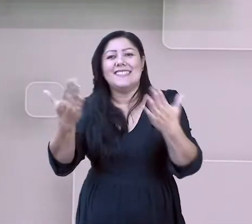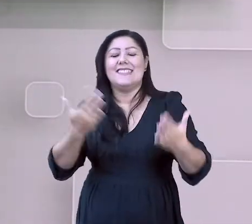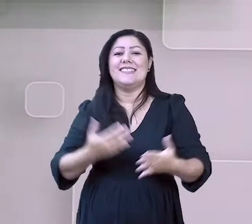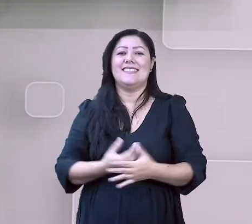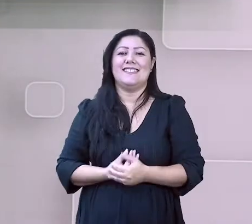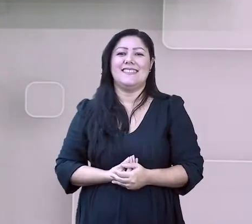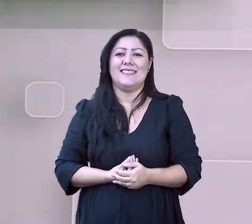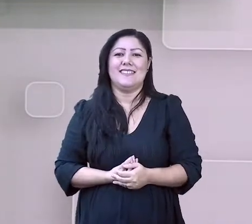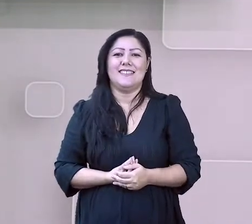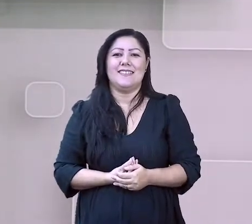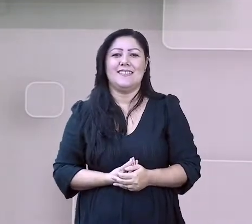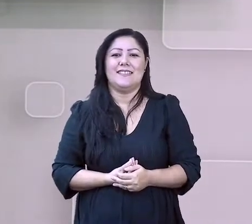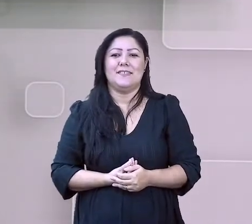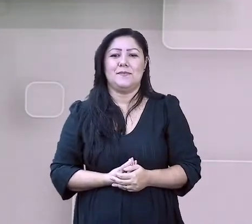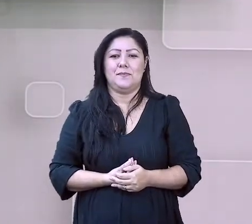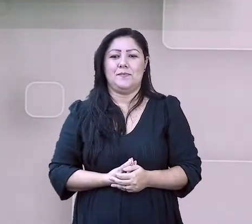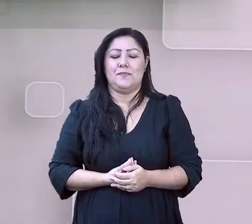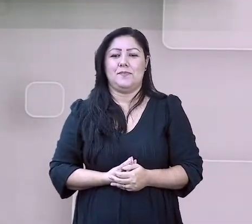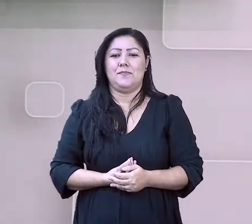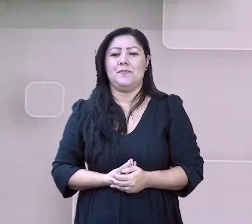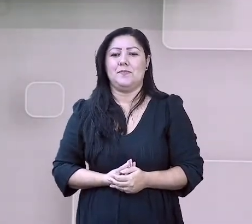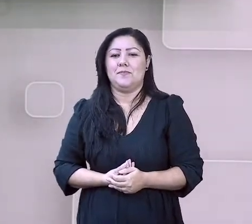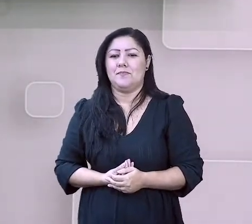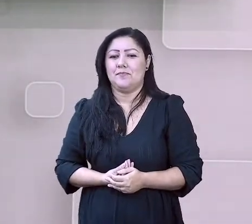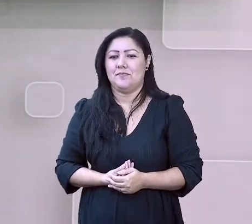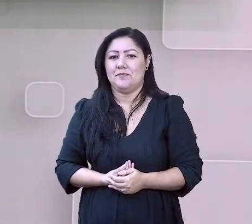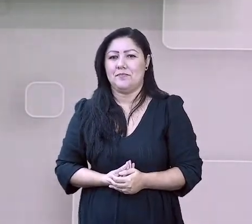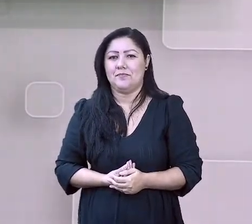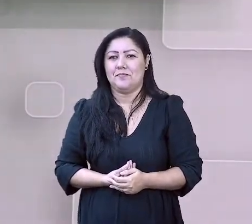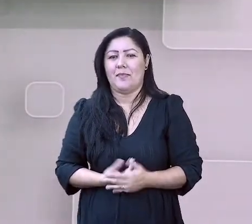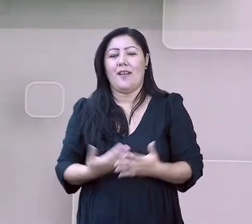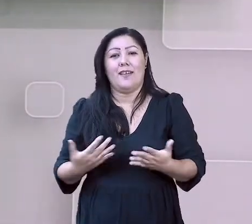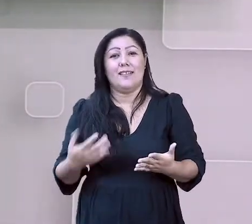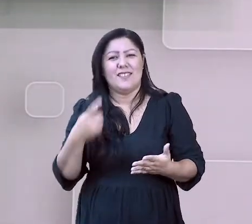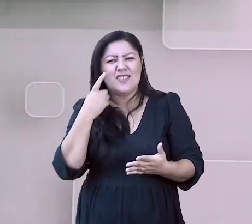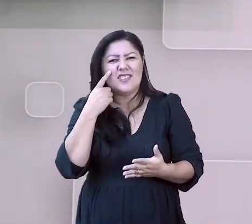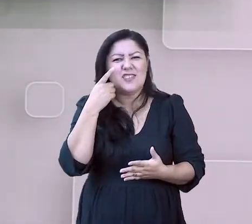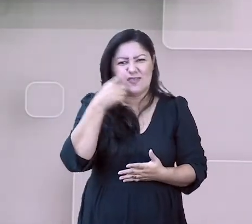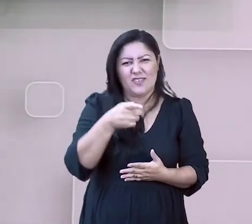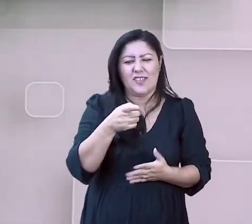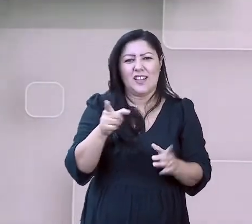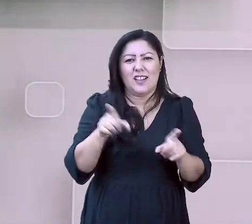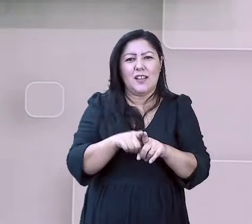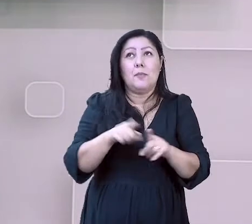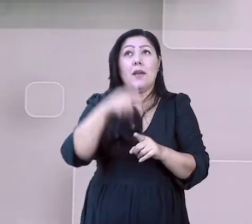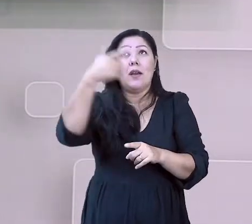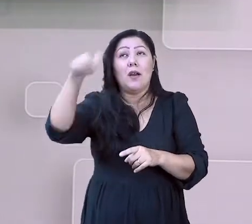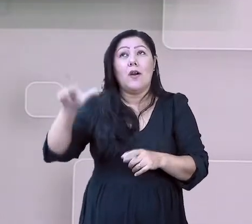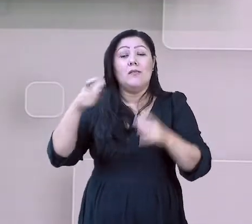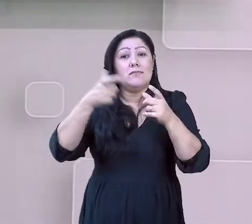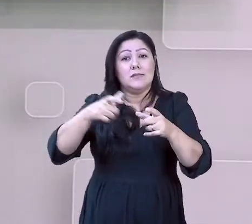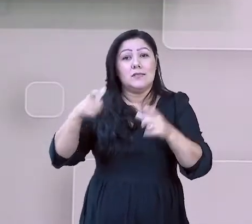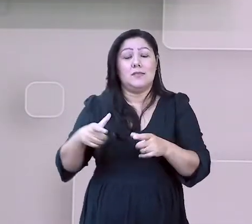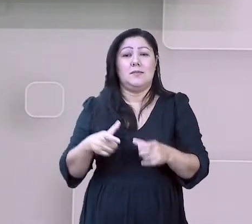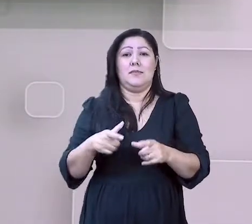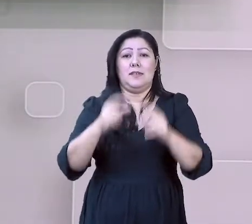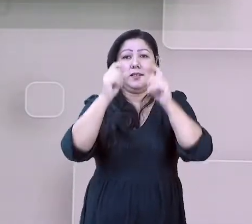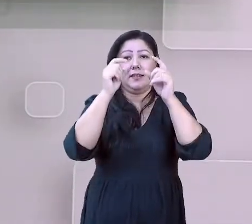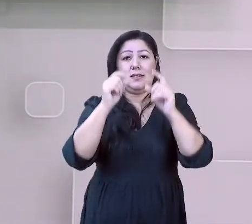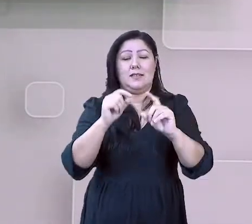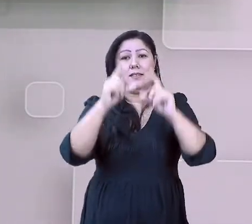E até mesmo quando vamos olhar para pinheiros, em outros países, como